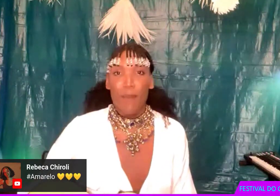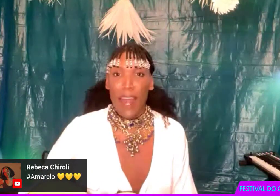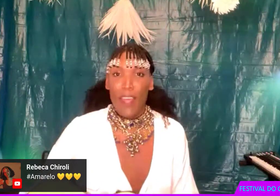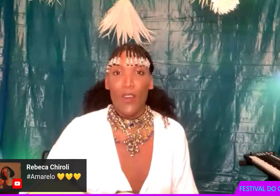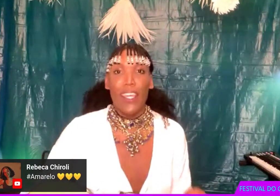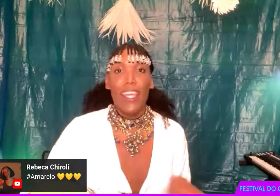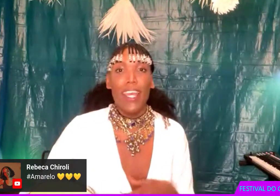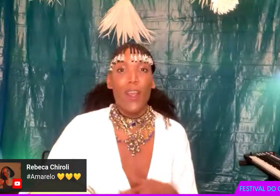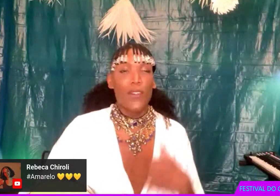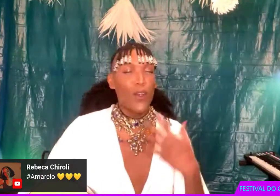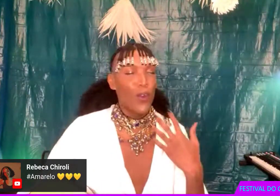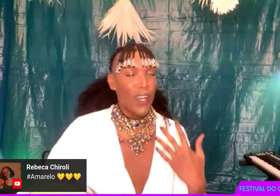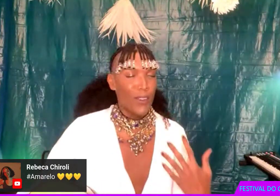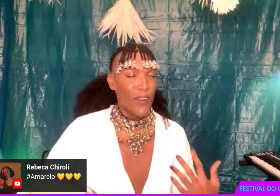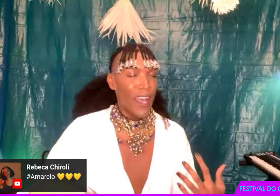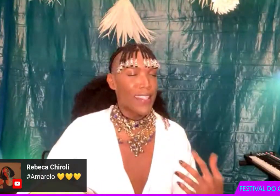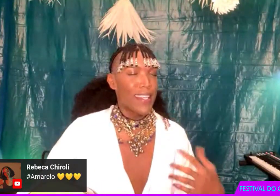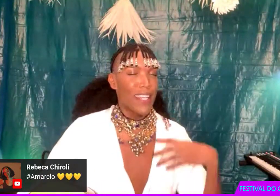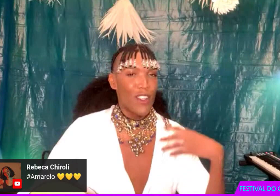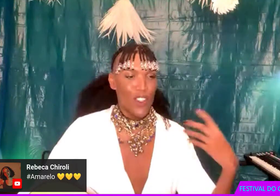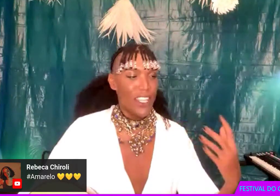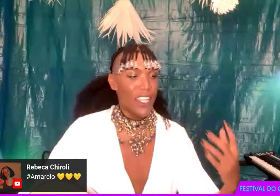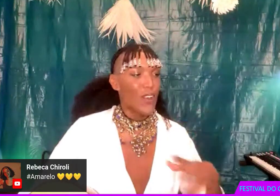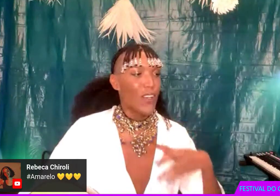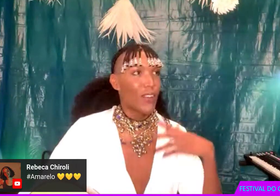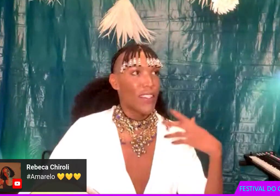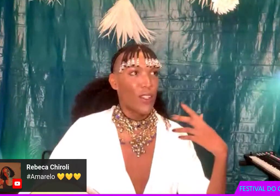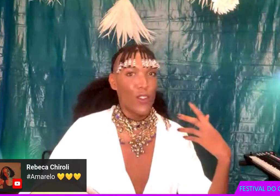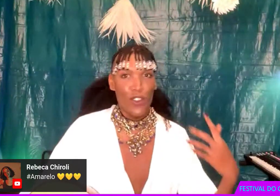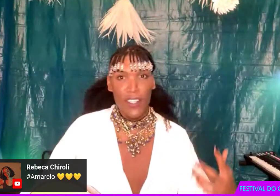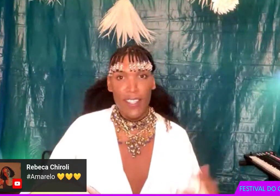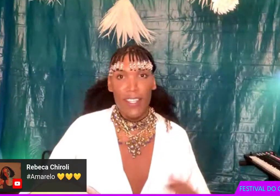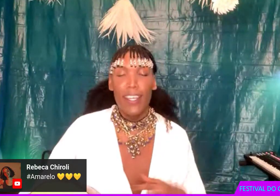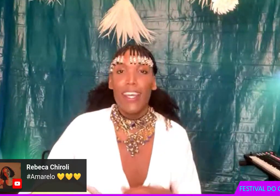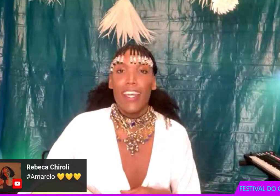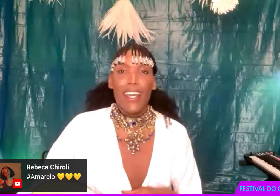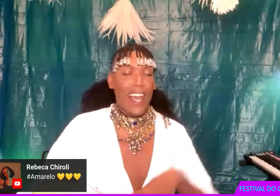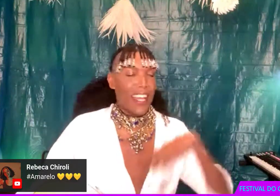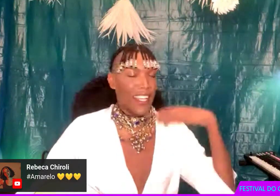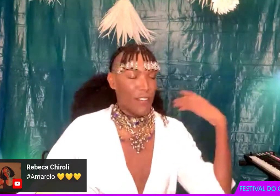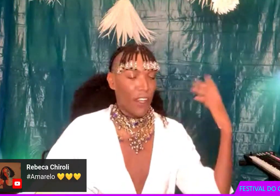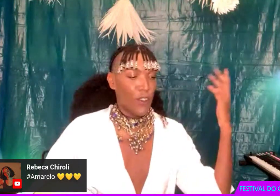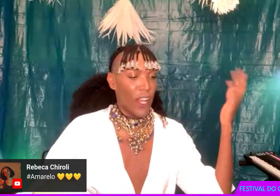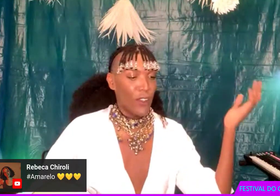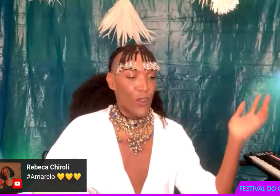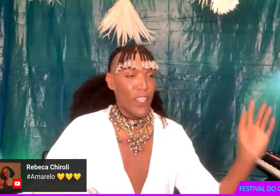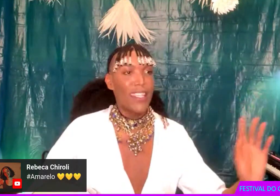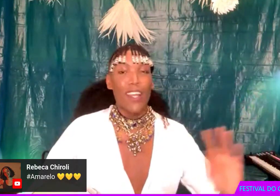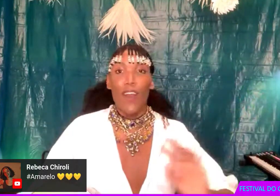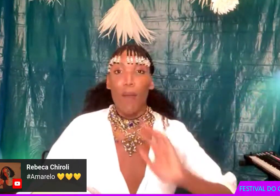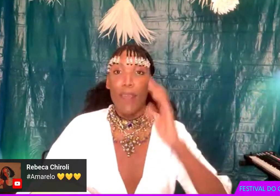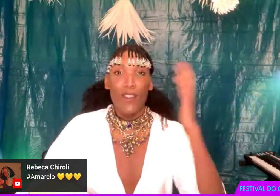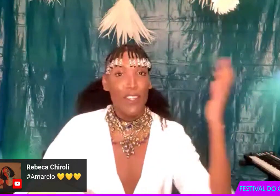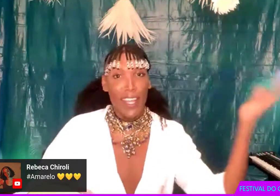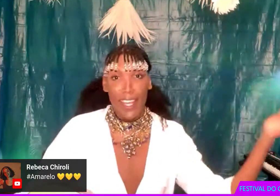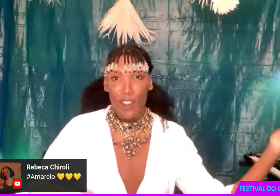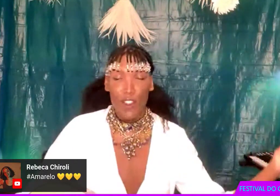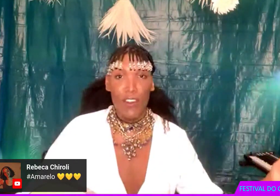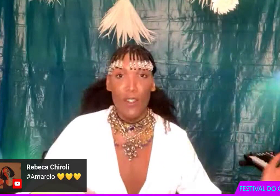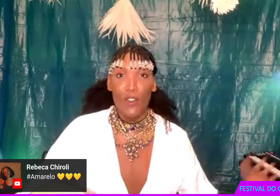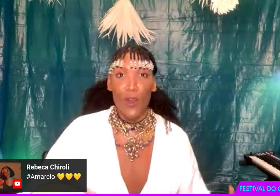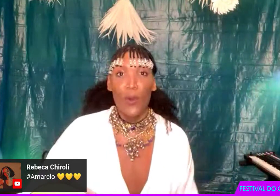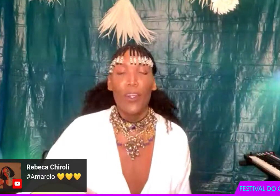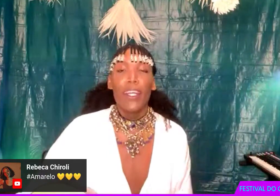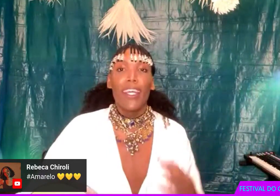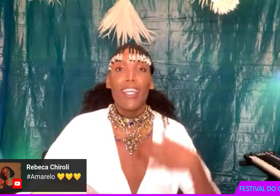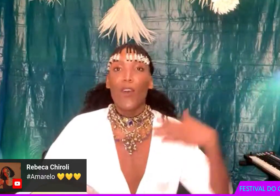eu não vou conseguir parar. E tô aqui segurando essa energia, segurando essa notícia. A galera tá falando lá no Twitter, eu acabei de ler antes de